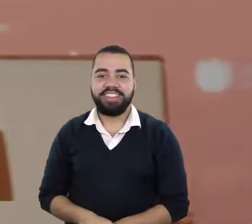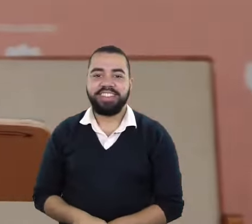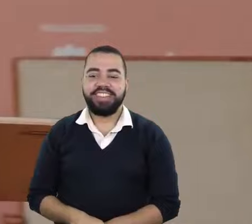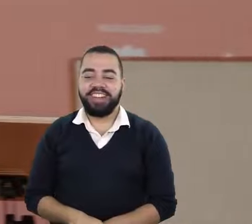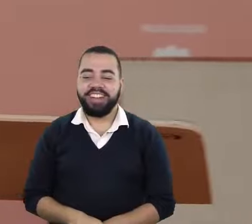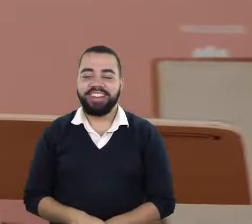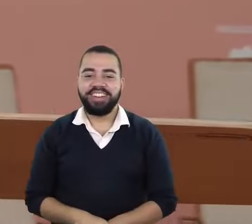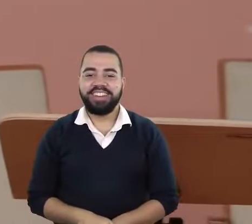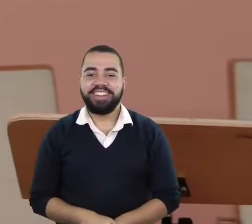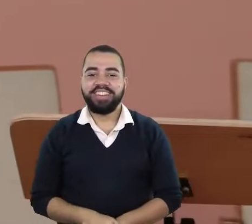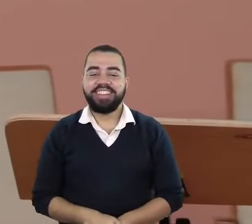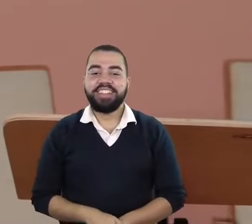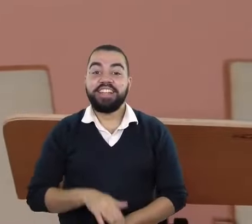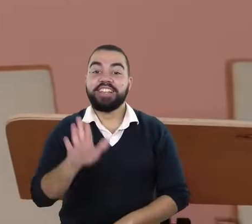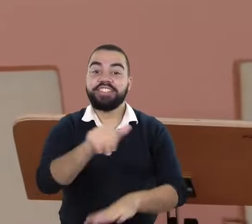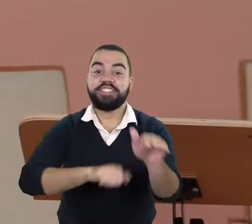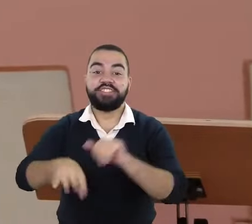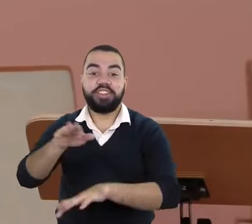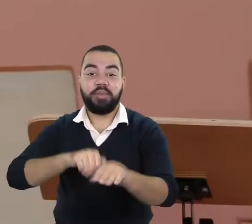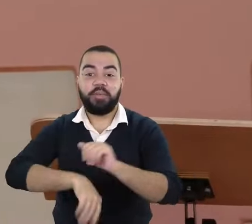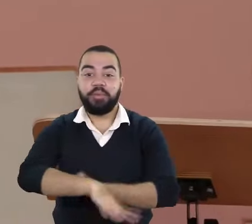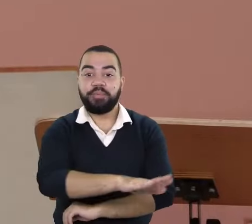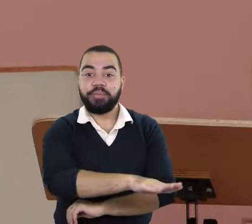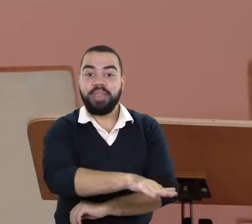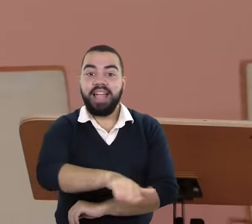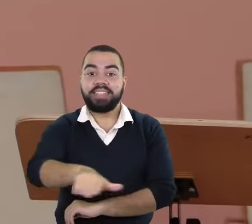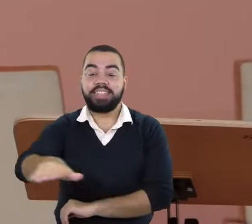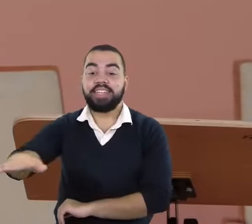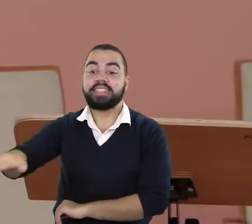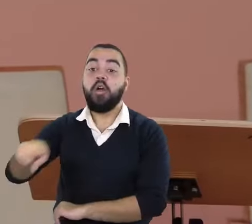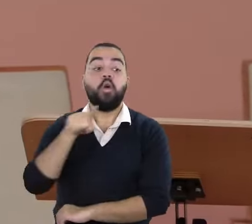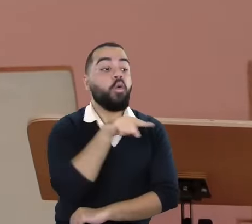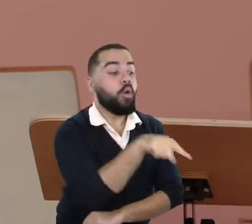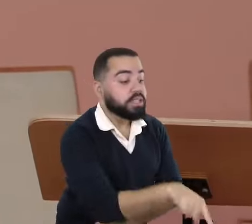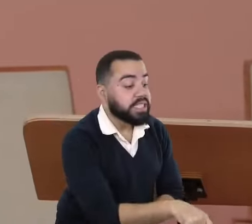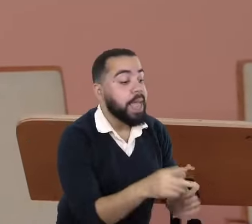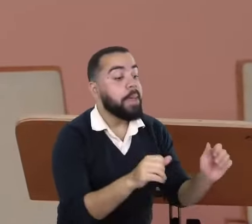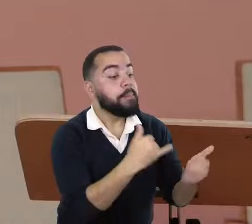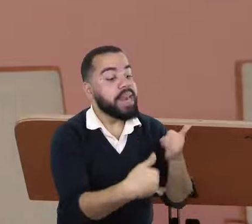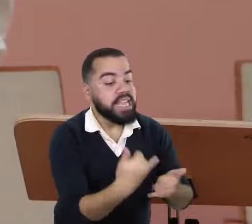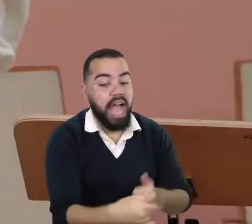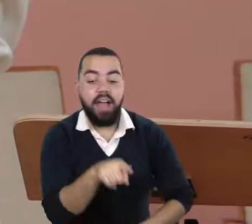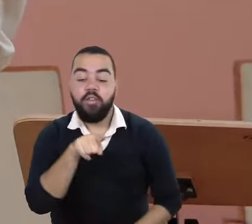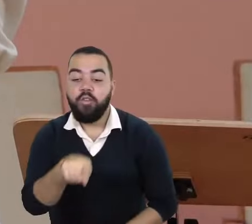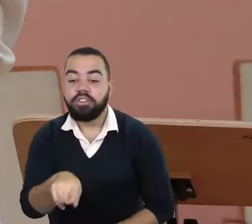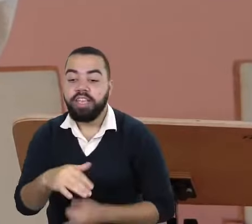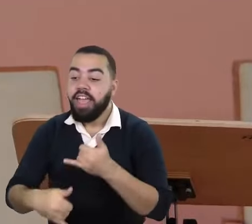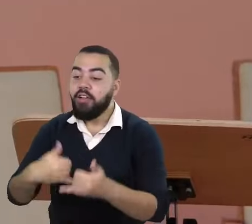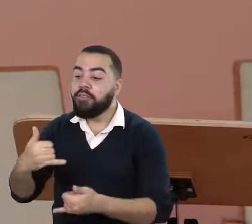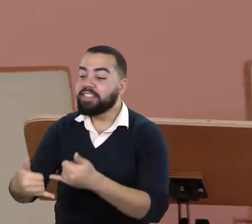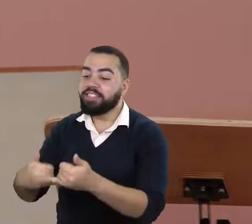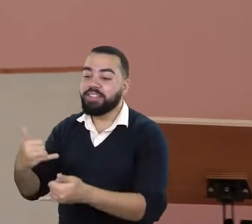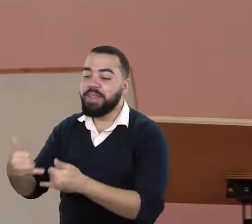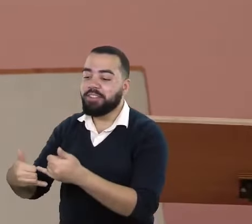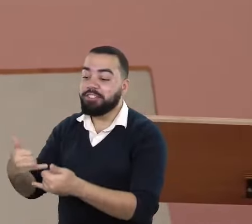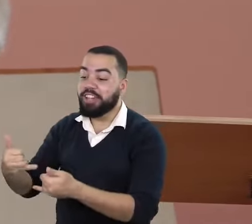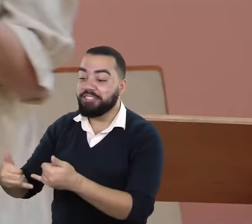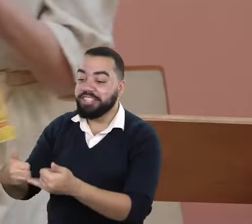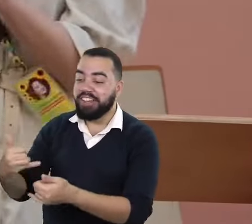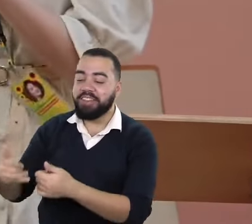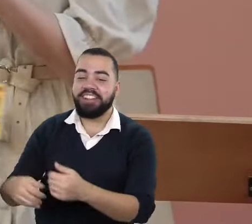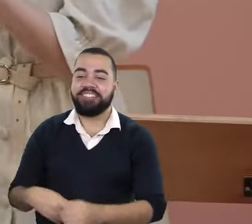em cima da cantina da igreja e ficava olhando. Eu, fulano, então, você vai fazer isso, agora vocês vão brincar de pega-pega. Vai, dois times, vou montar os times. Você vai fazer com